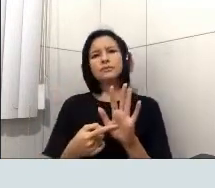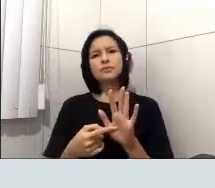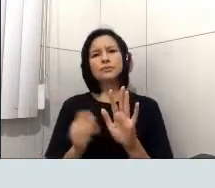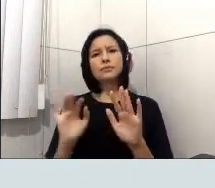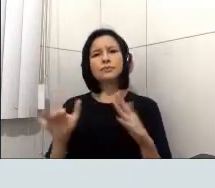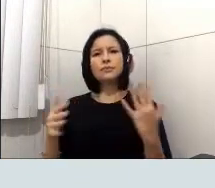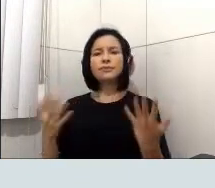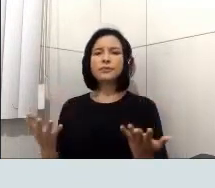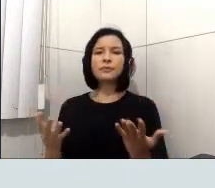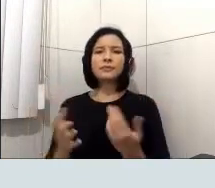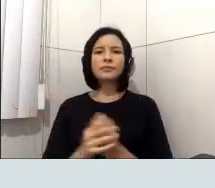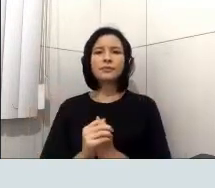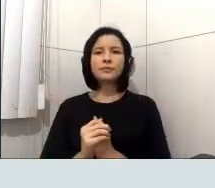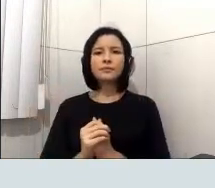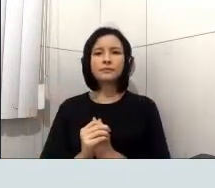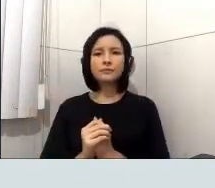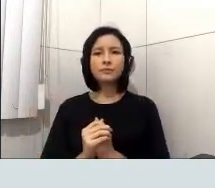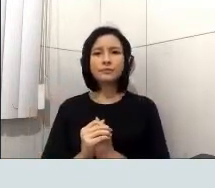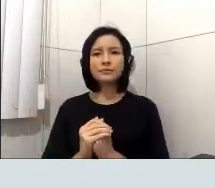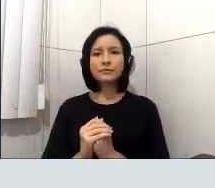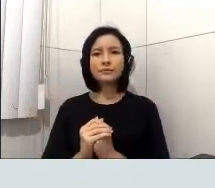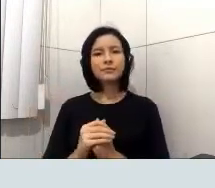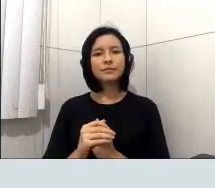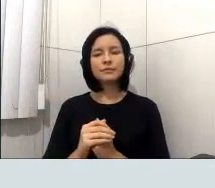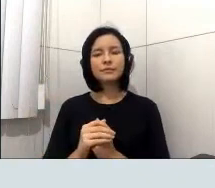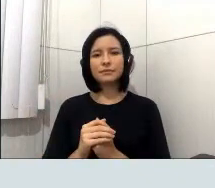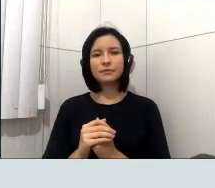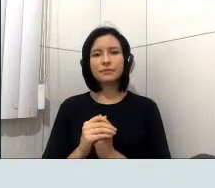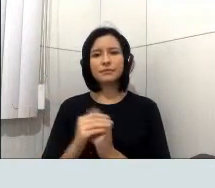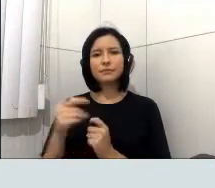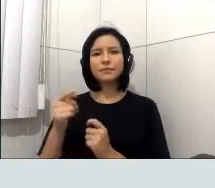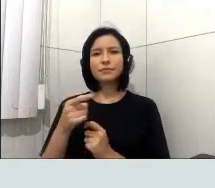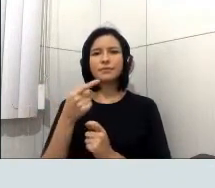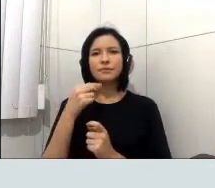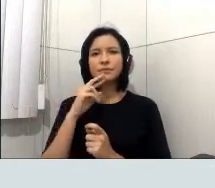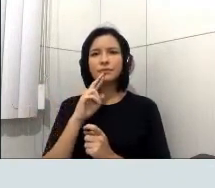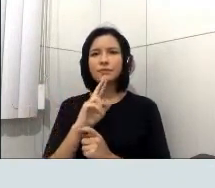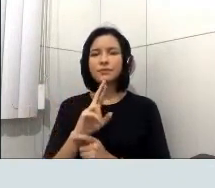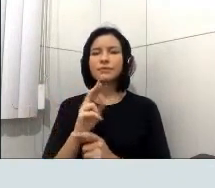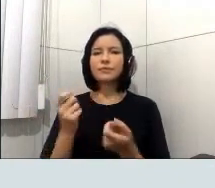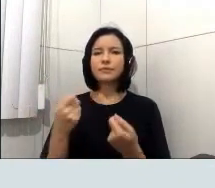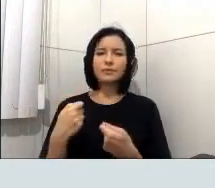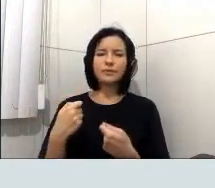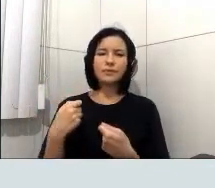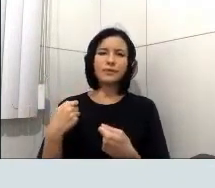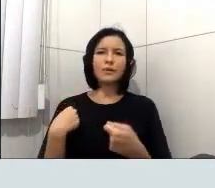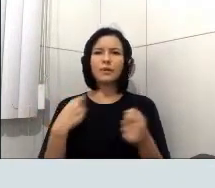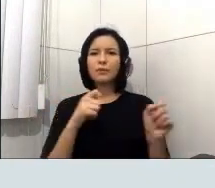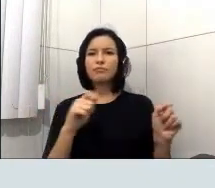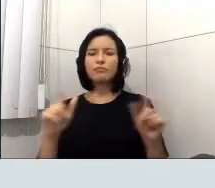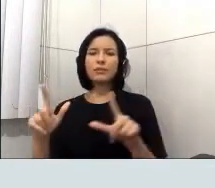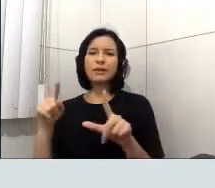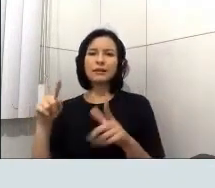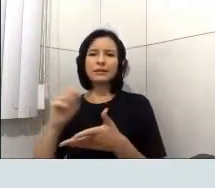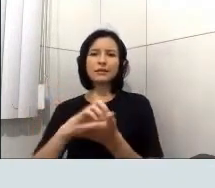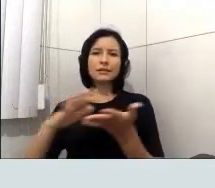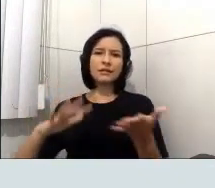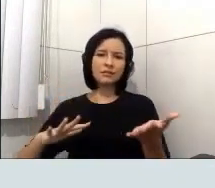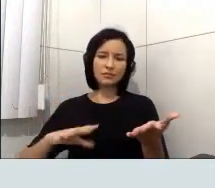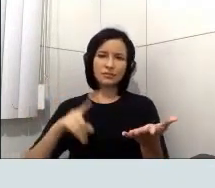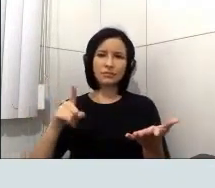Aí, como vocês vão ter acesso, vocês depois respondem e eu vou colocar ela também na atividade de vocês,